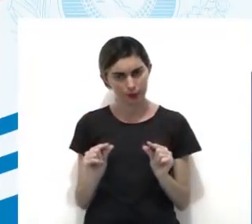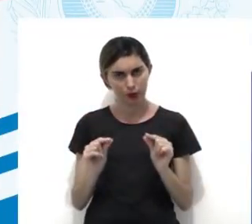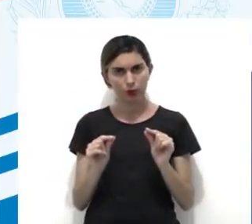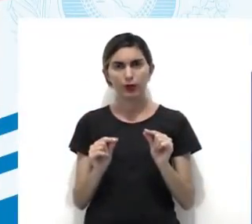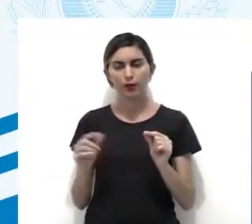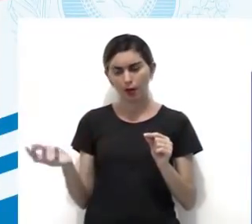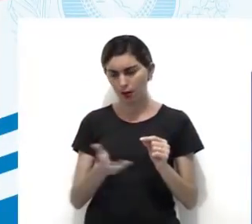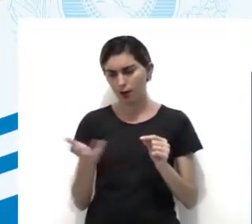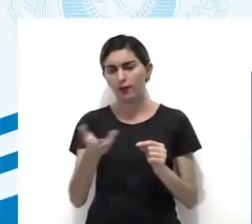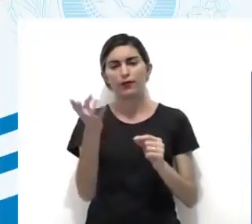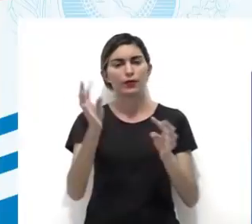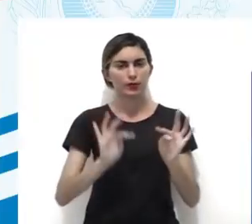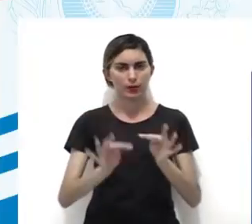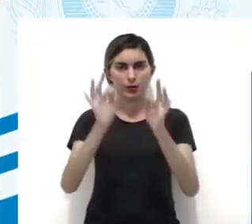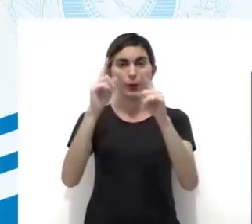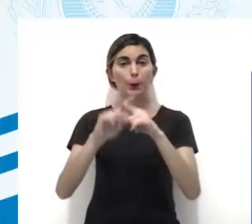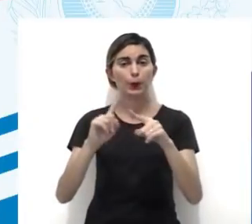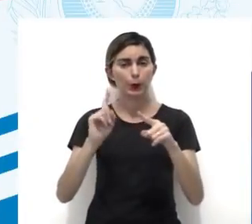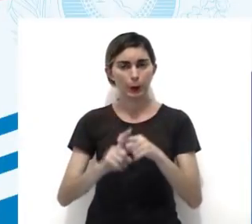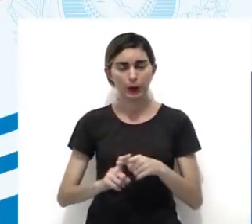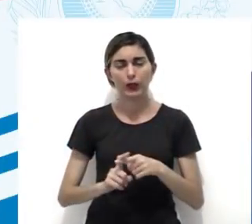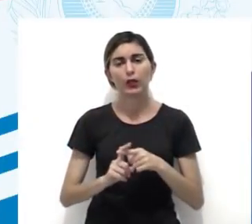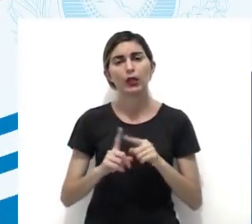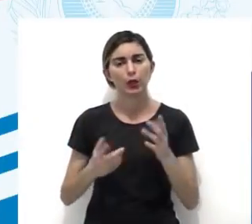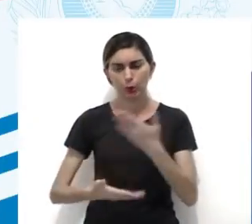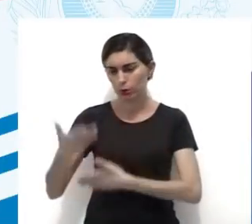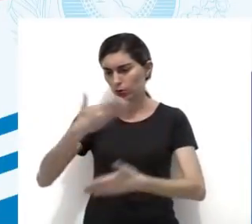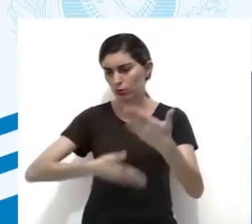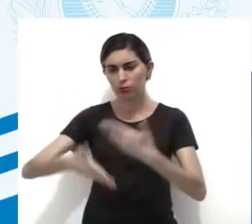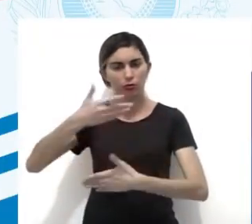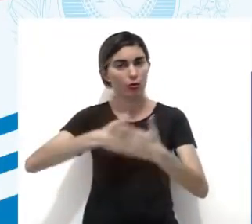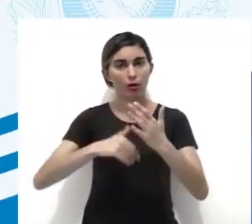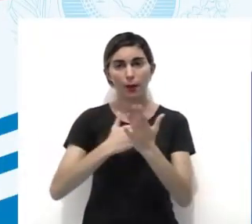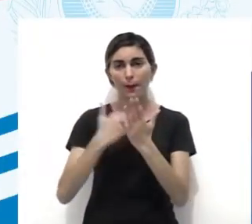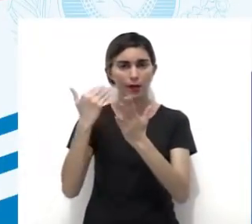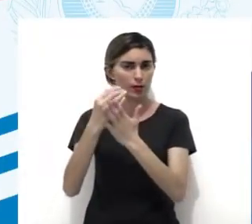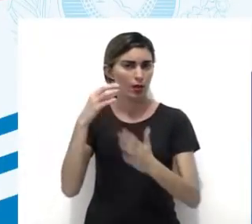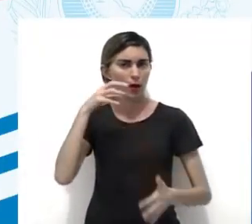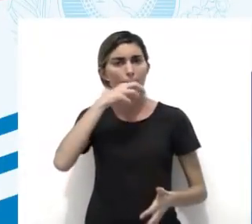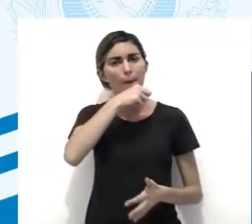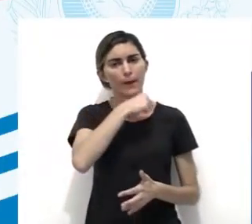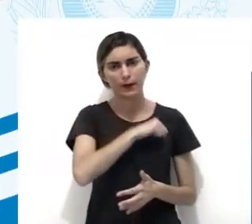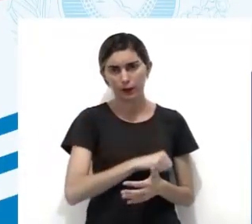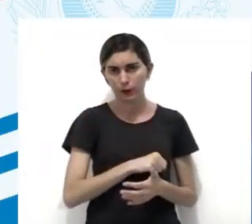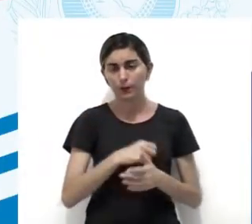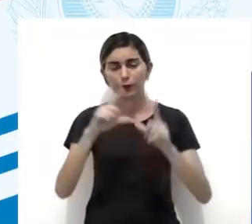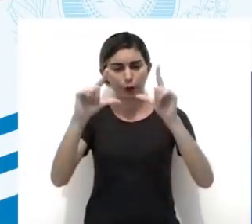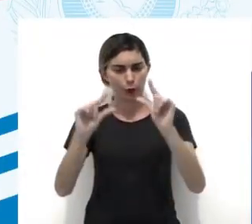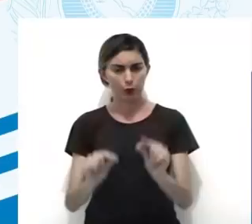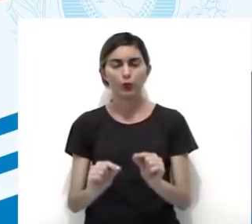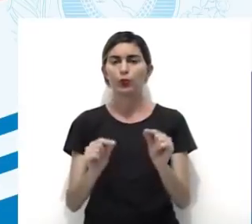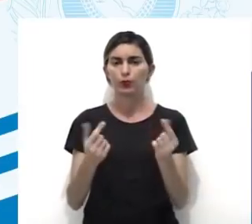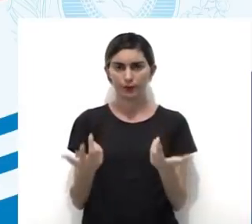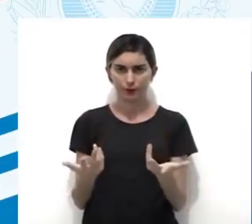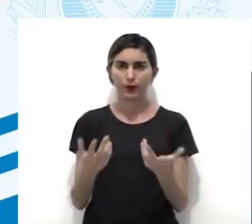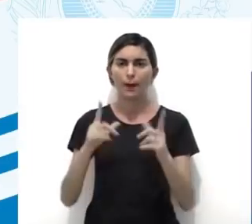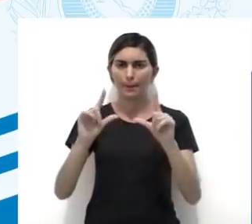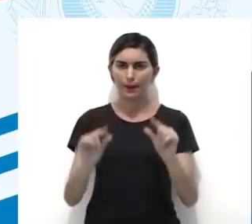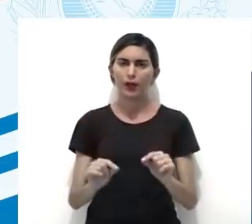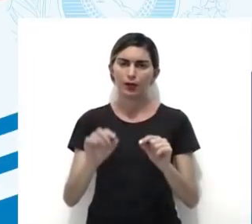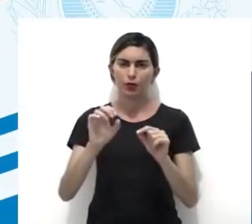esse avanço tecnológico. Por quê? Porque essas trocas sendo muito mais rápidas e demandando pouca infraestrutura ou